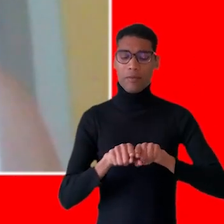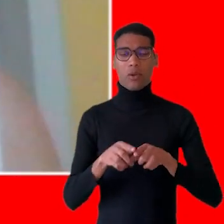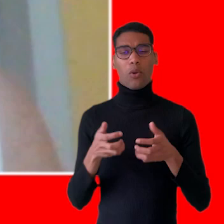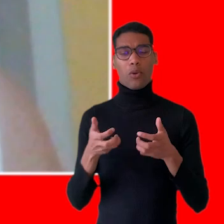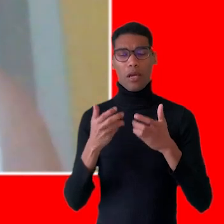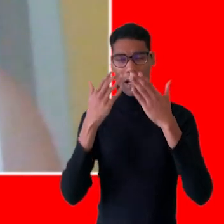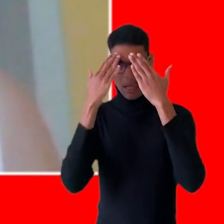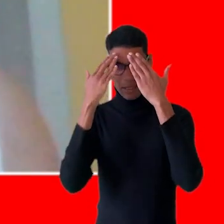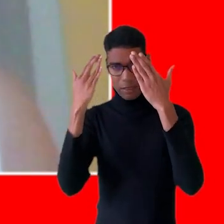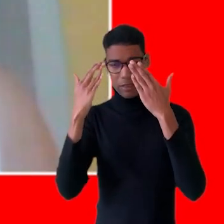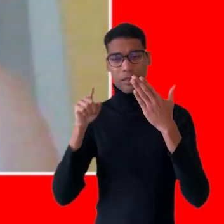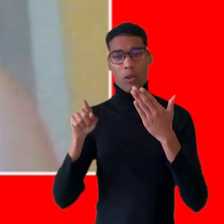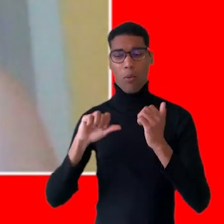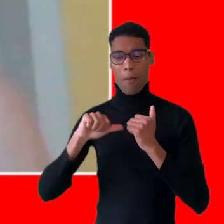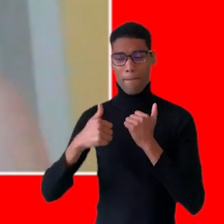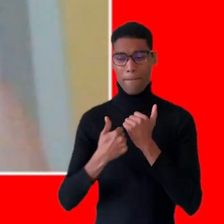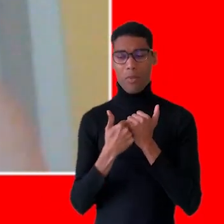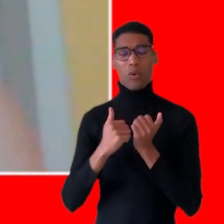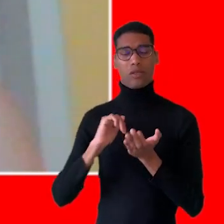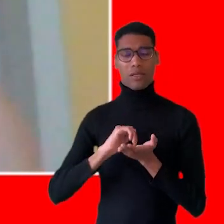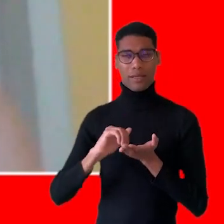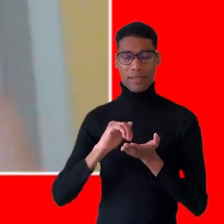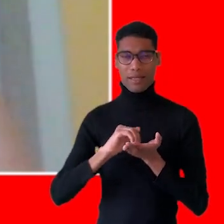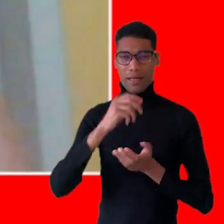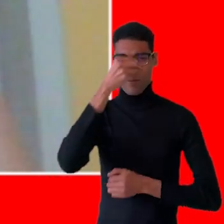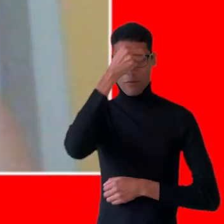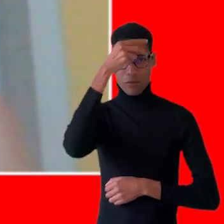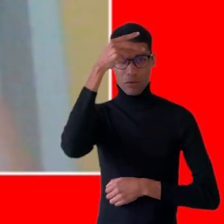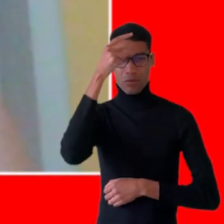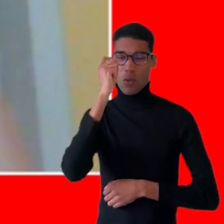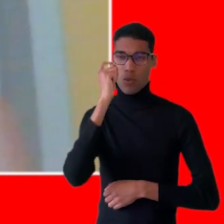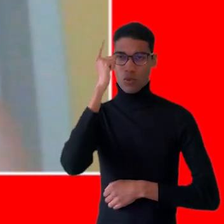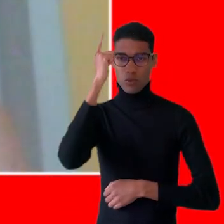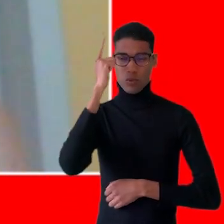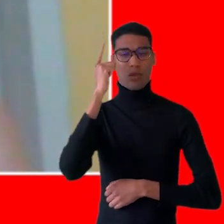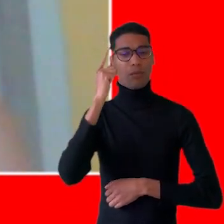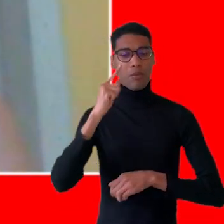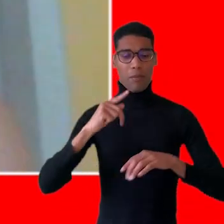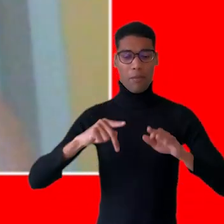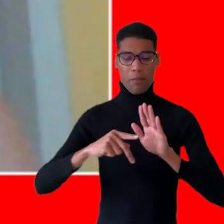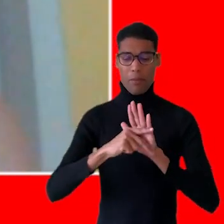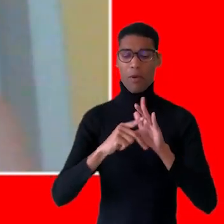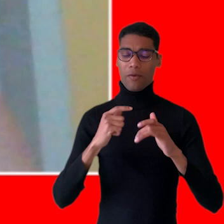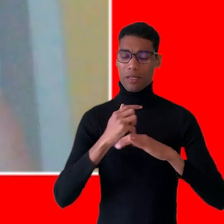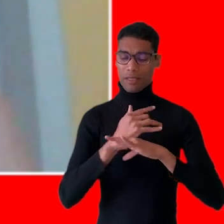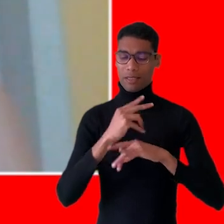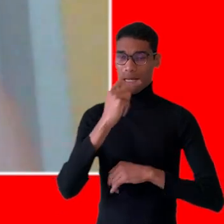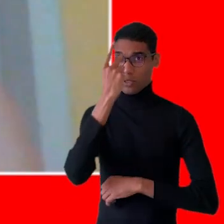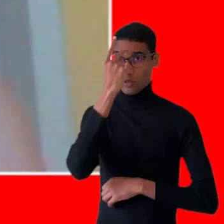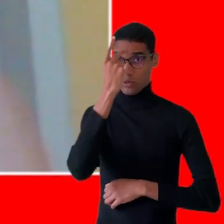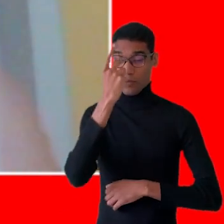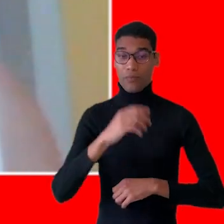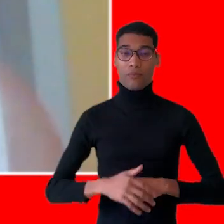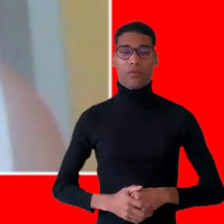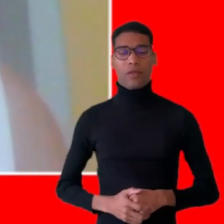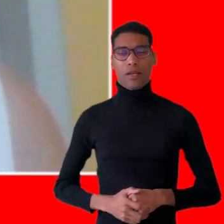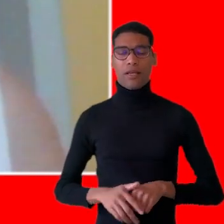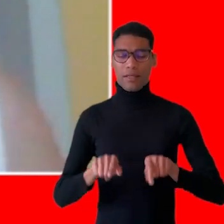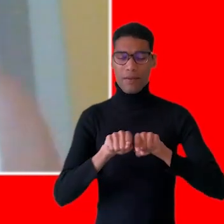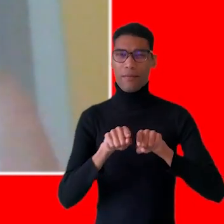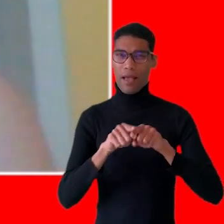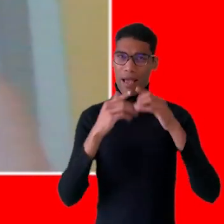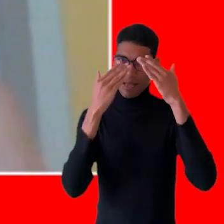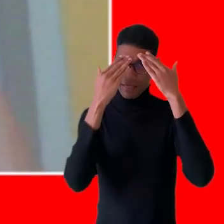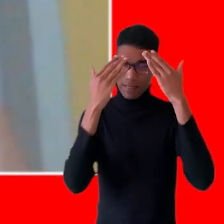também, né, o apoio da Secretaria Municipal de Cultura da cidade de São Paulo e agradecer aos